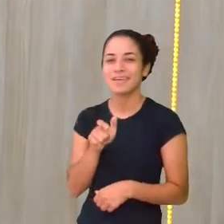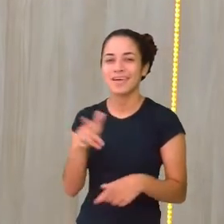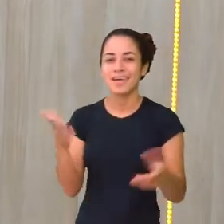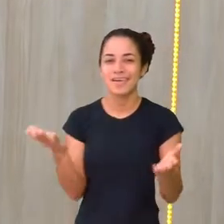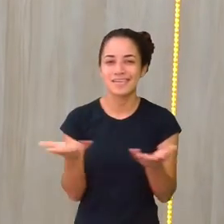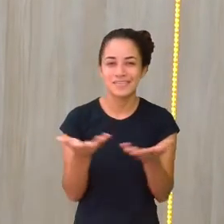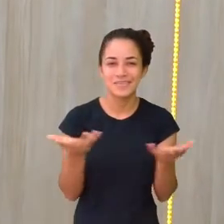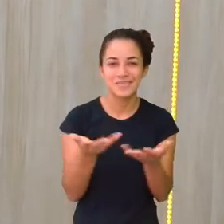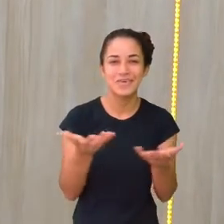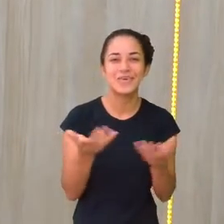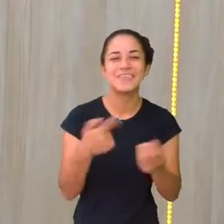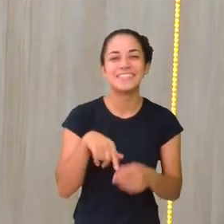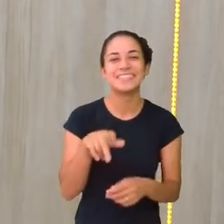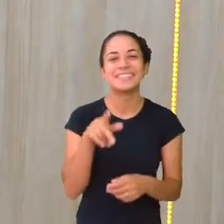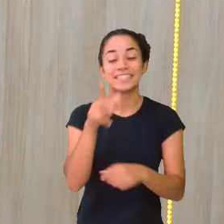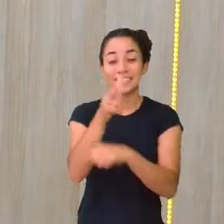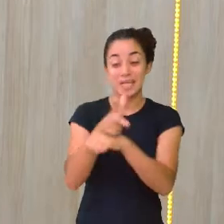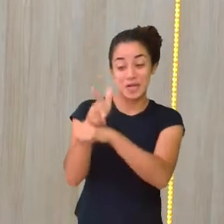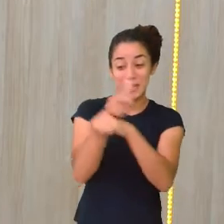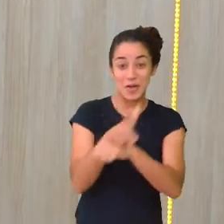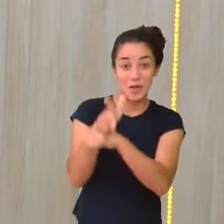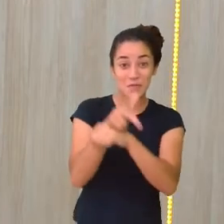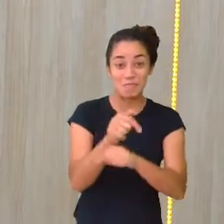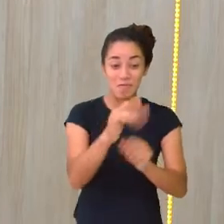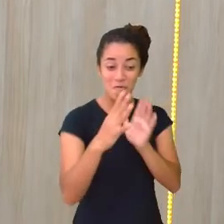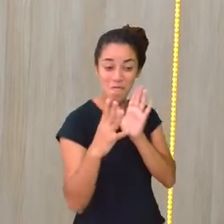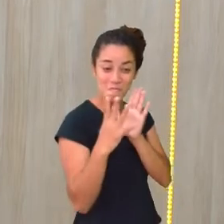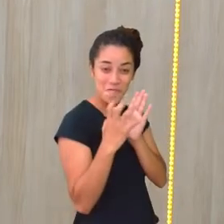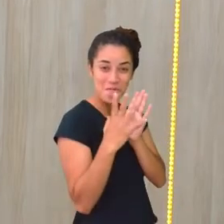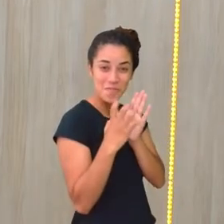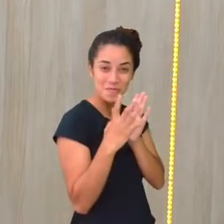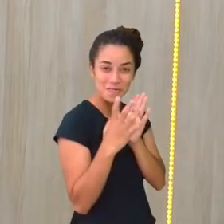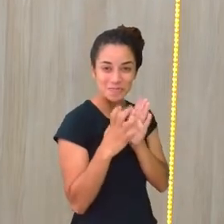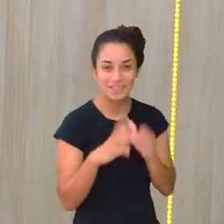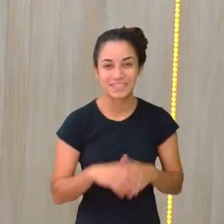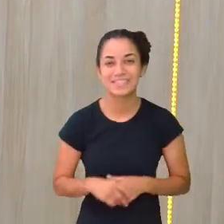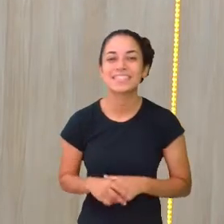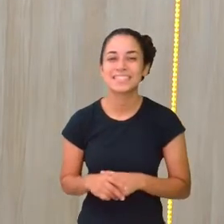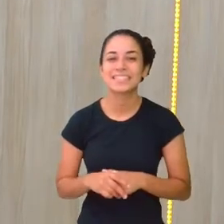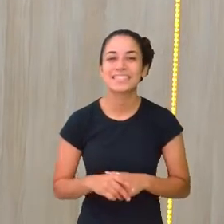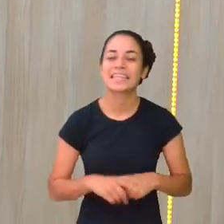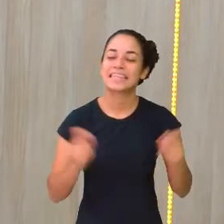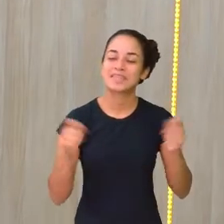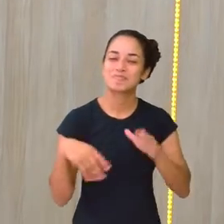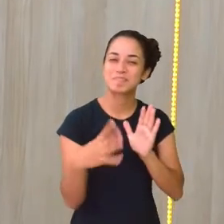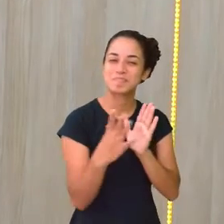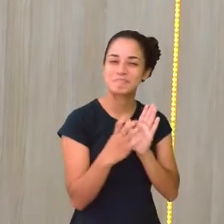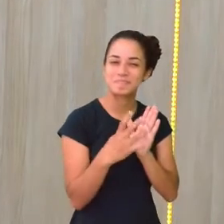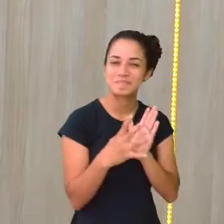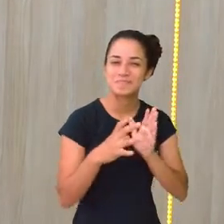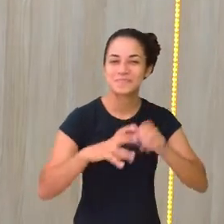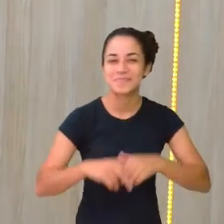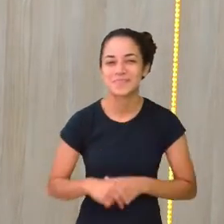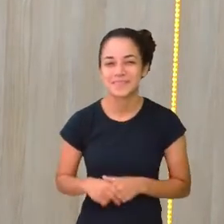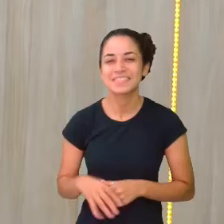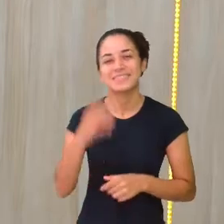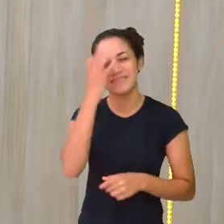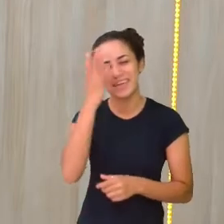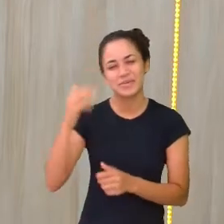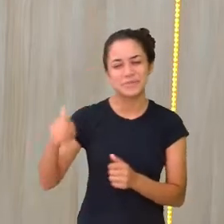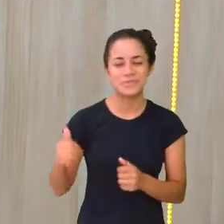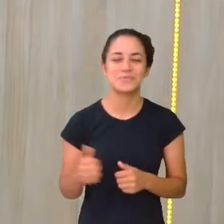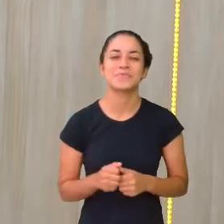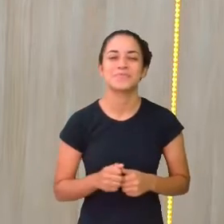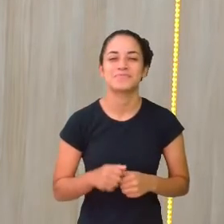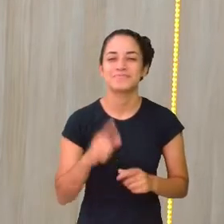do seu celular. Para aí o QR Code, o leitorzinho aí, para facilitar os caminhos